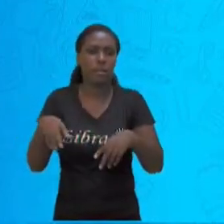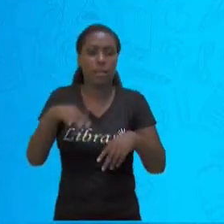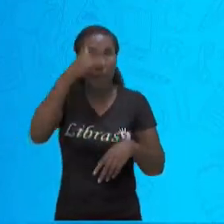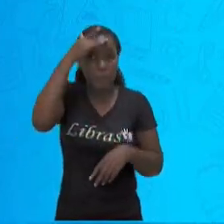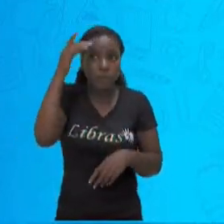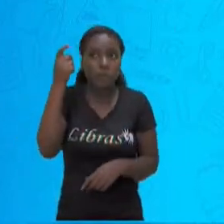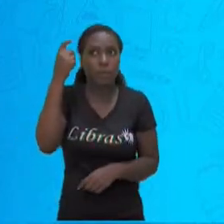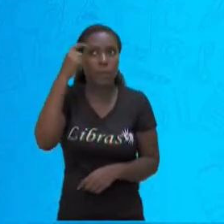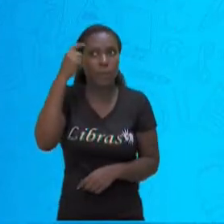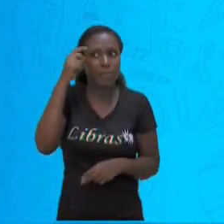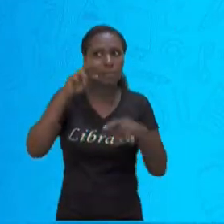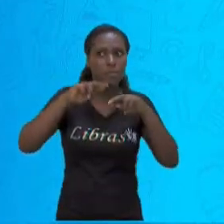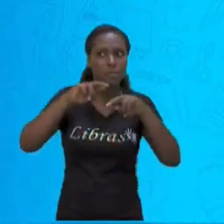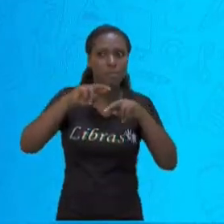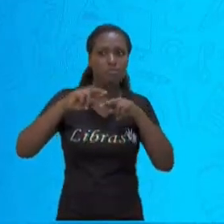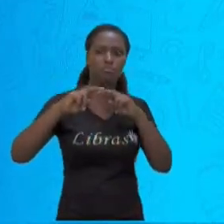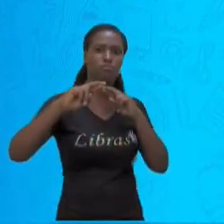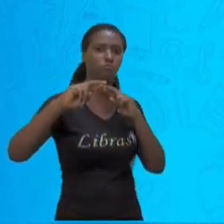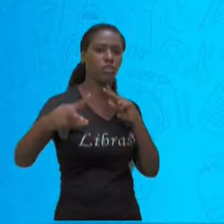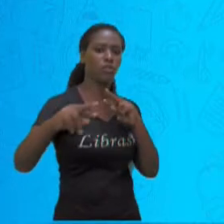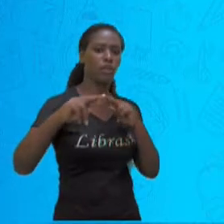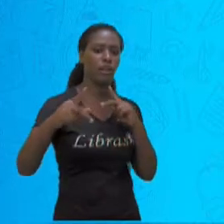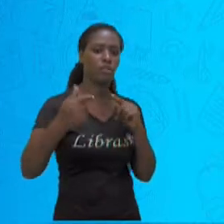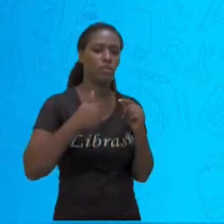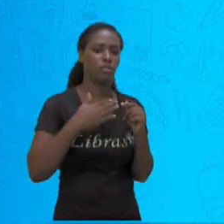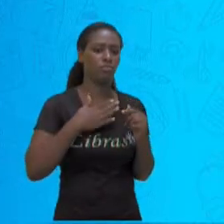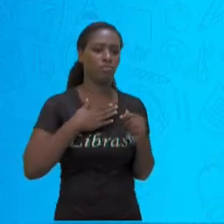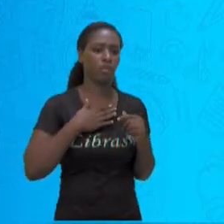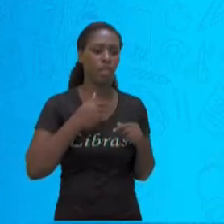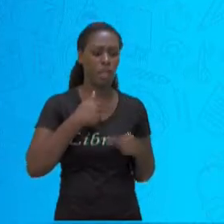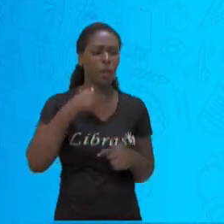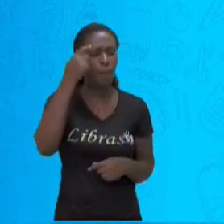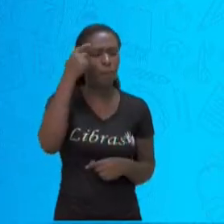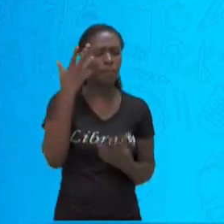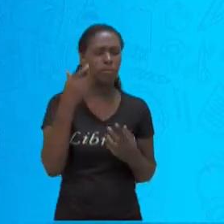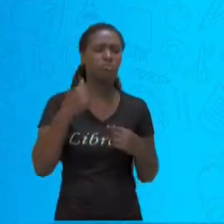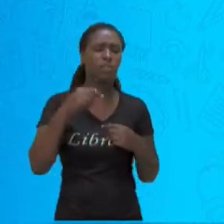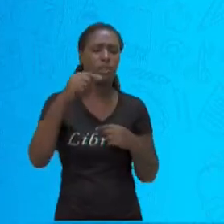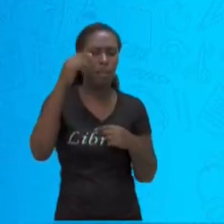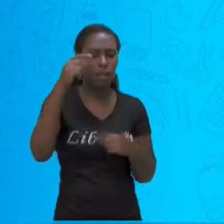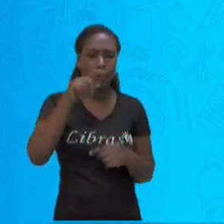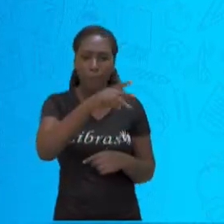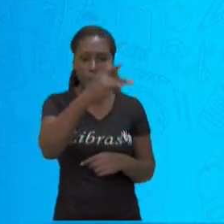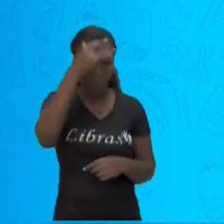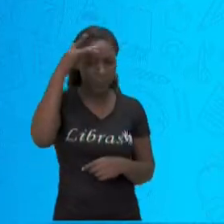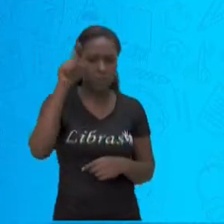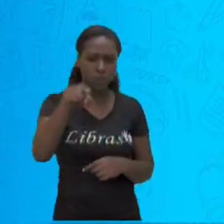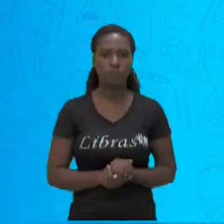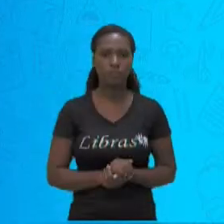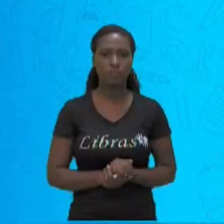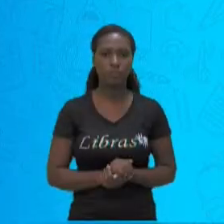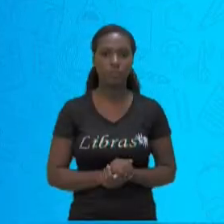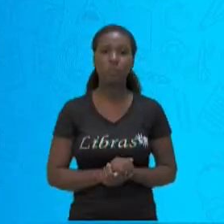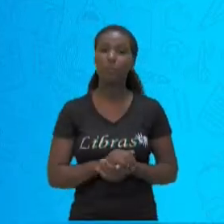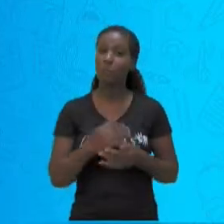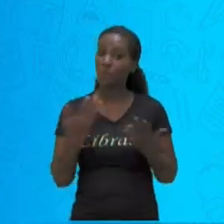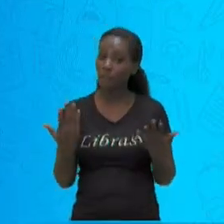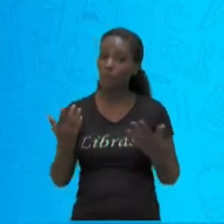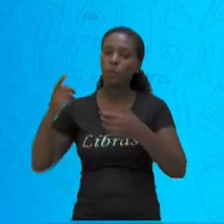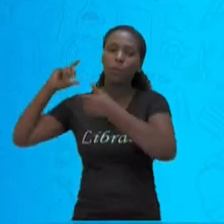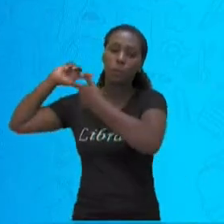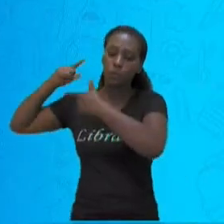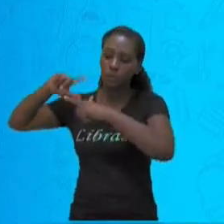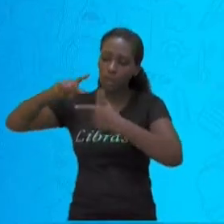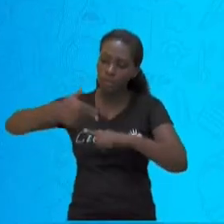diferente de mim, mas não é porque eu respeito que eu tenho que viver. Porque